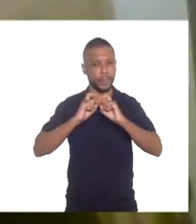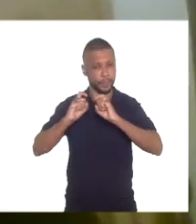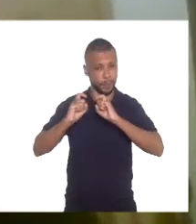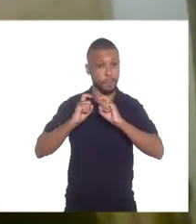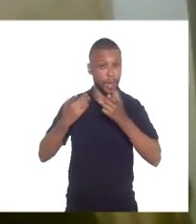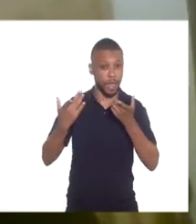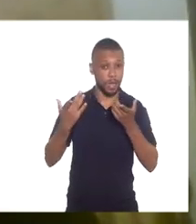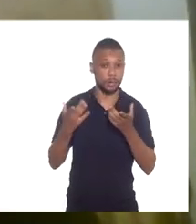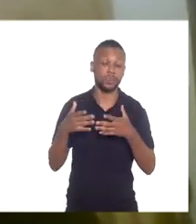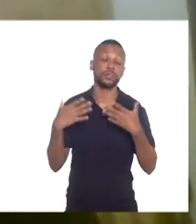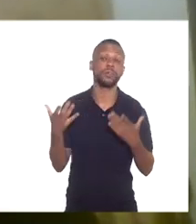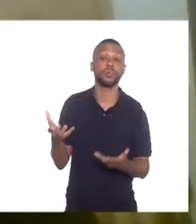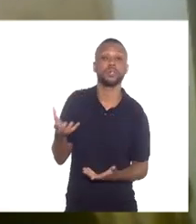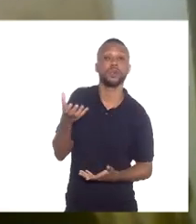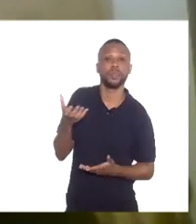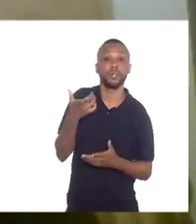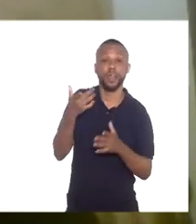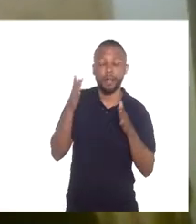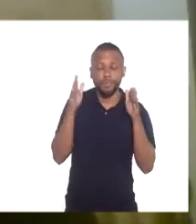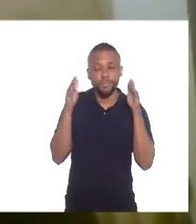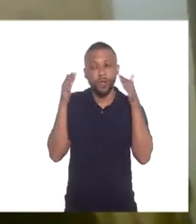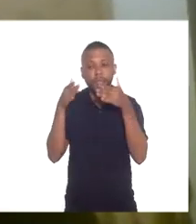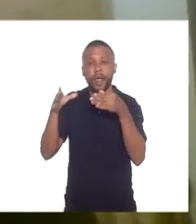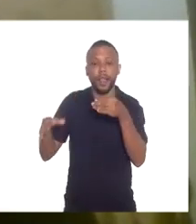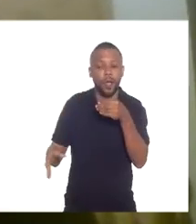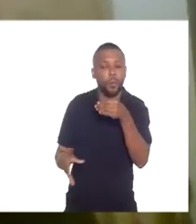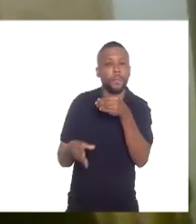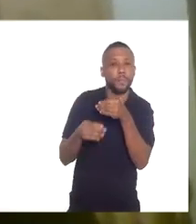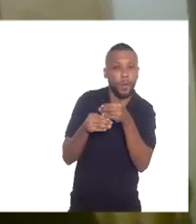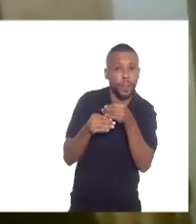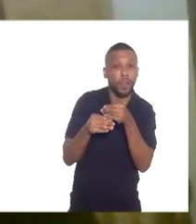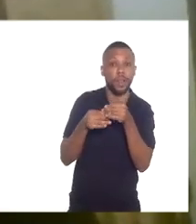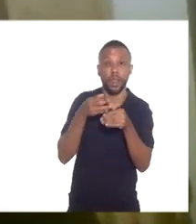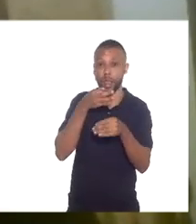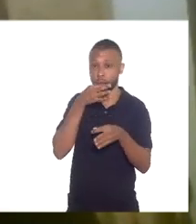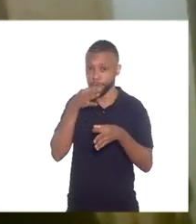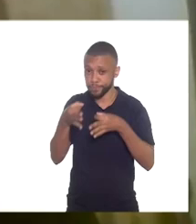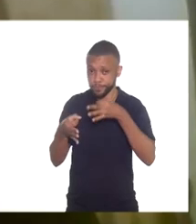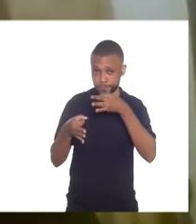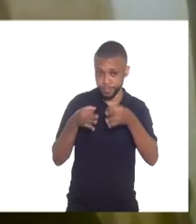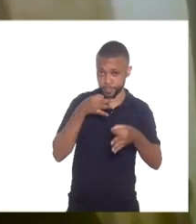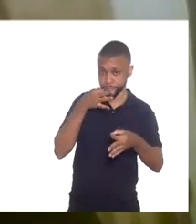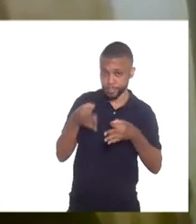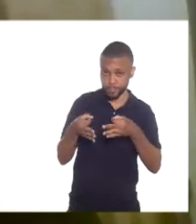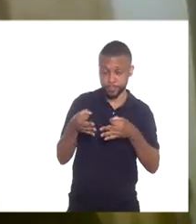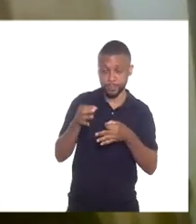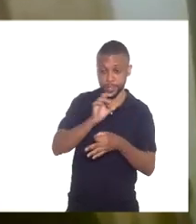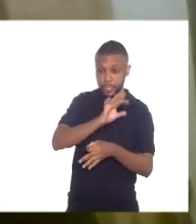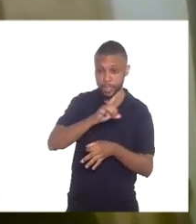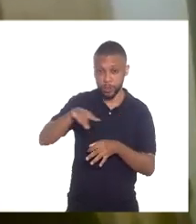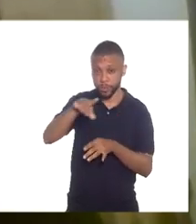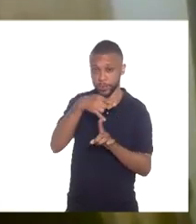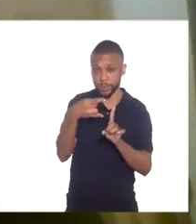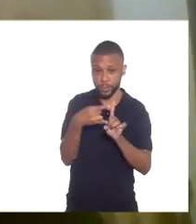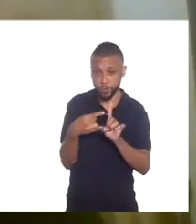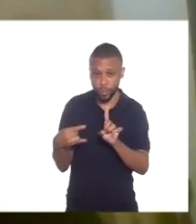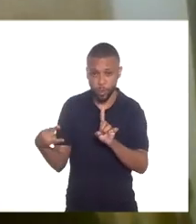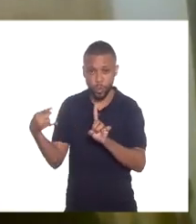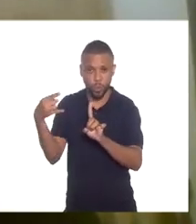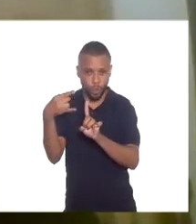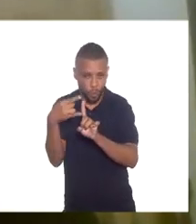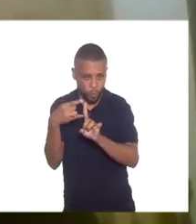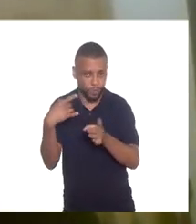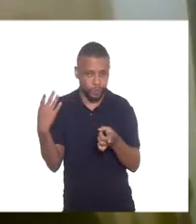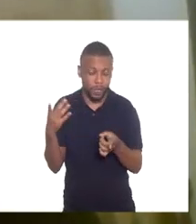que eu queria pautar aqui, em complemento à fala do Mauro, da deputada Célia, do deputado Luiz Paulo, é